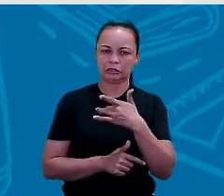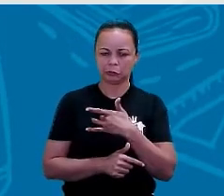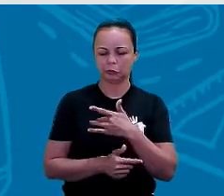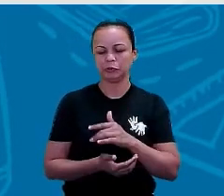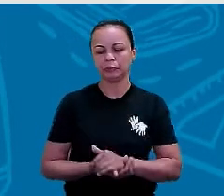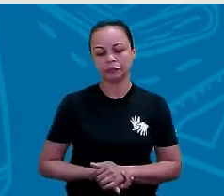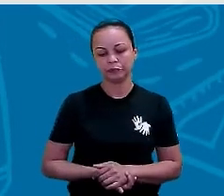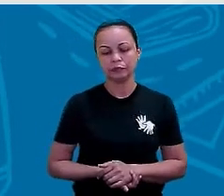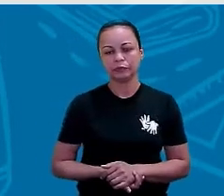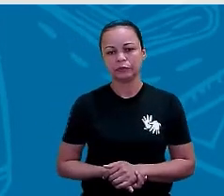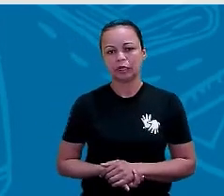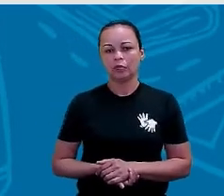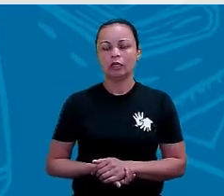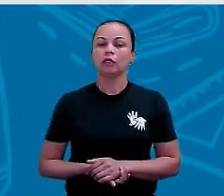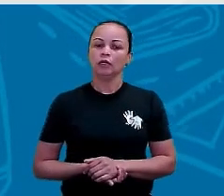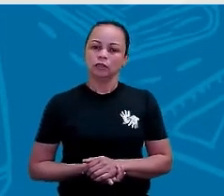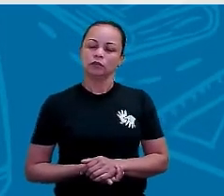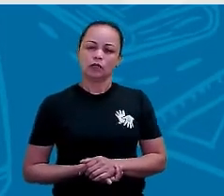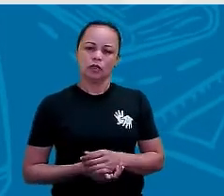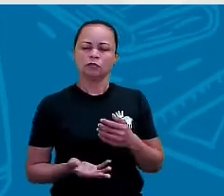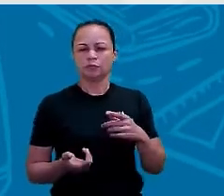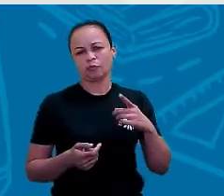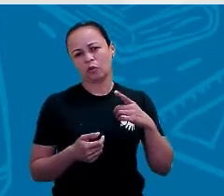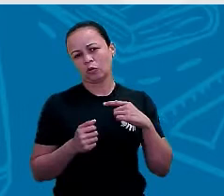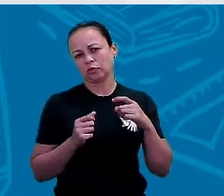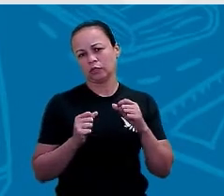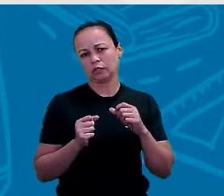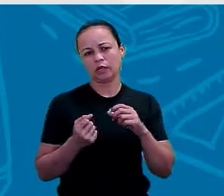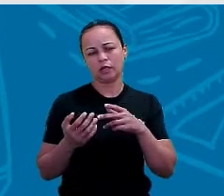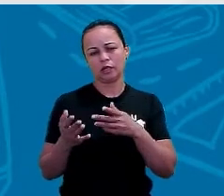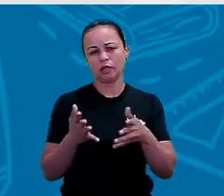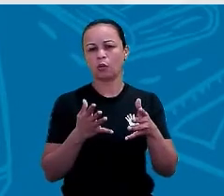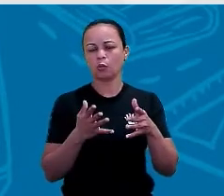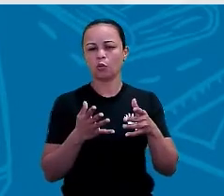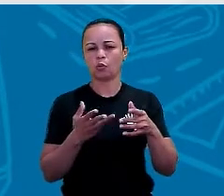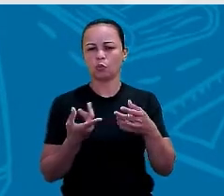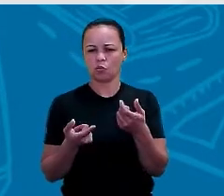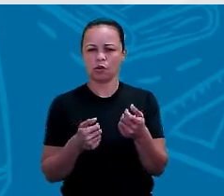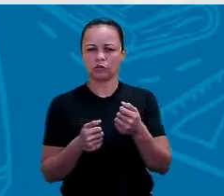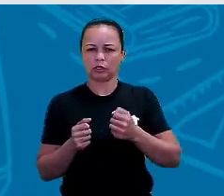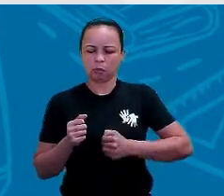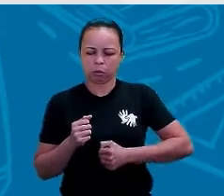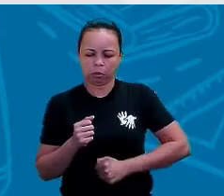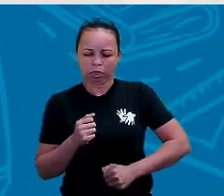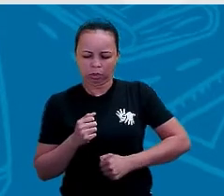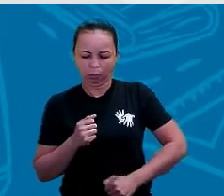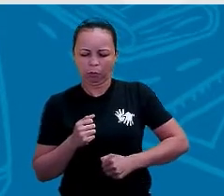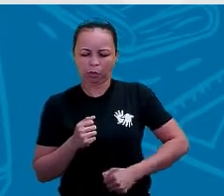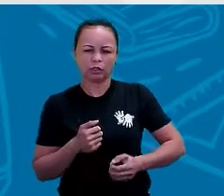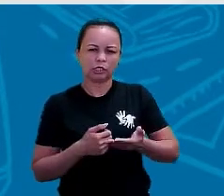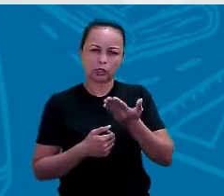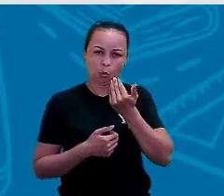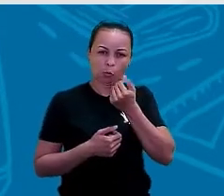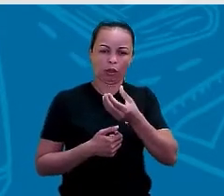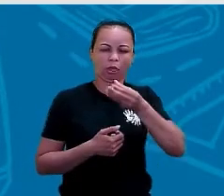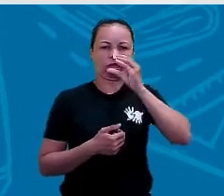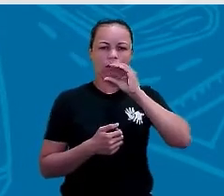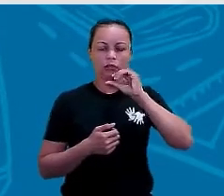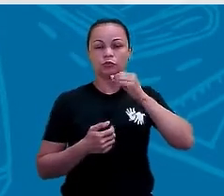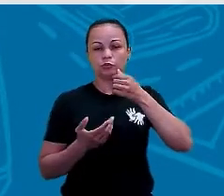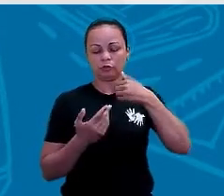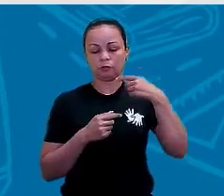certo? Provavelmente a gente pode vir a ter ali um desequilíbrio ali intestinal e vir a ter uma diarreia, tá certo? Porque a gente